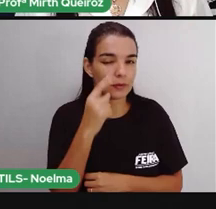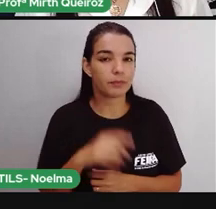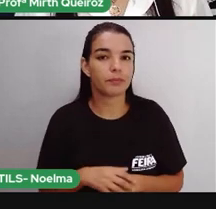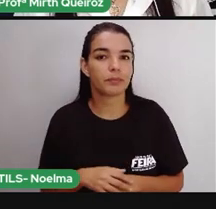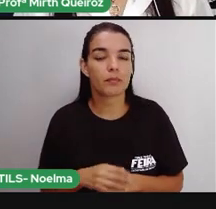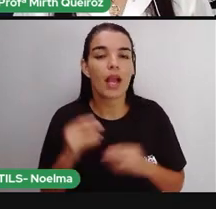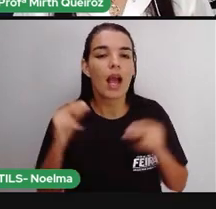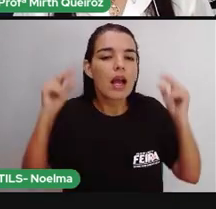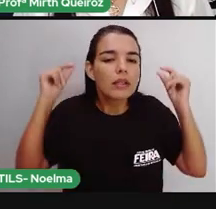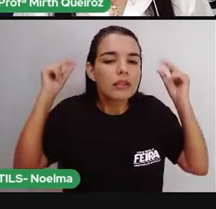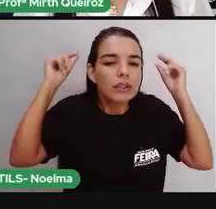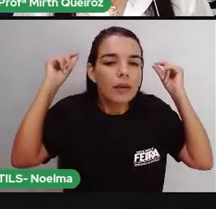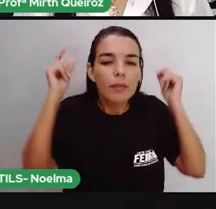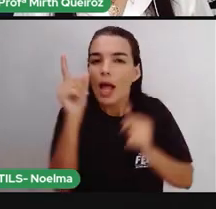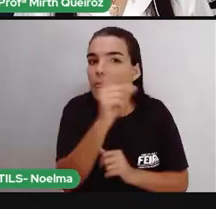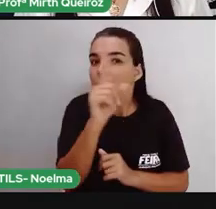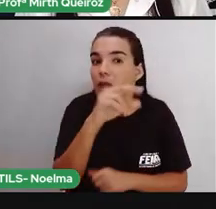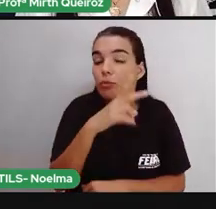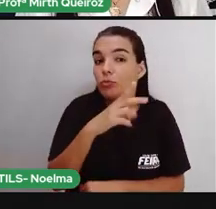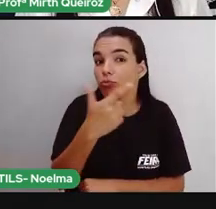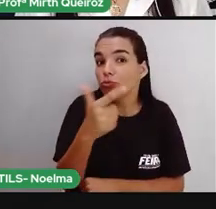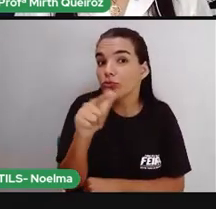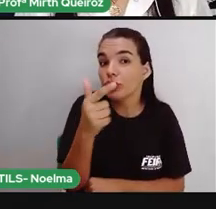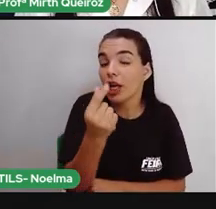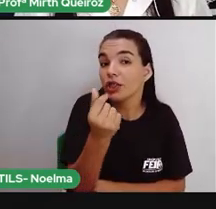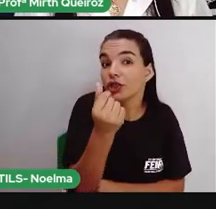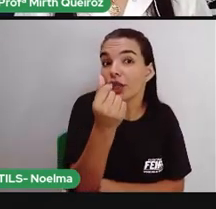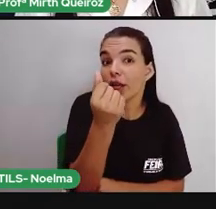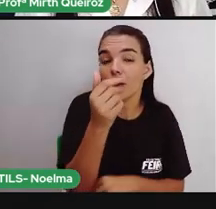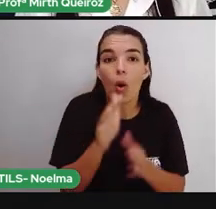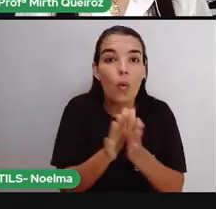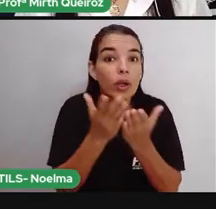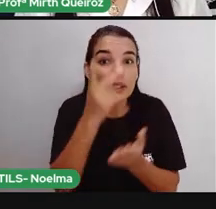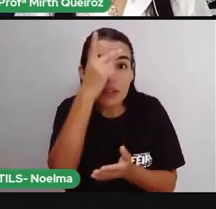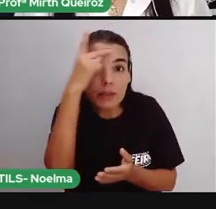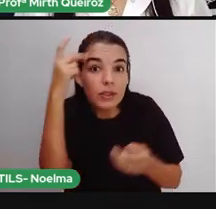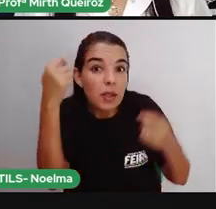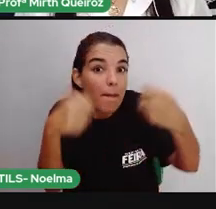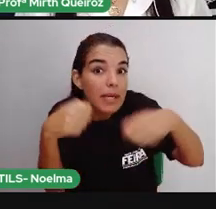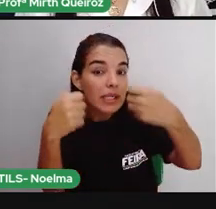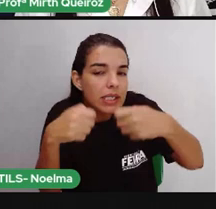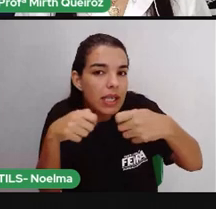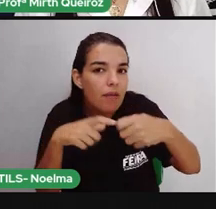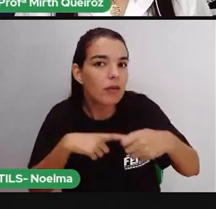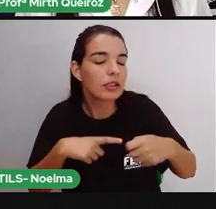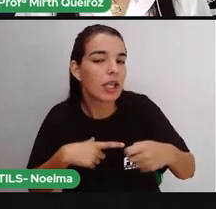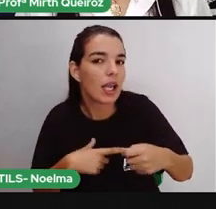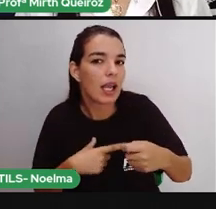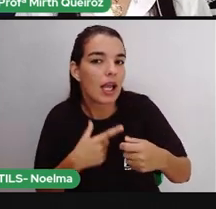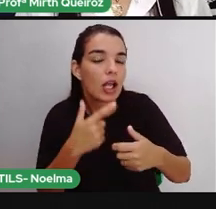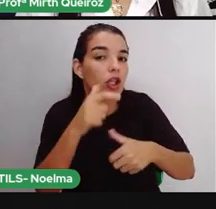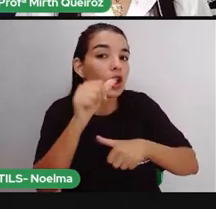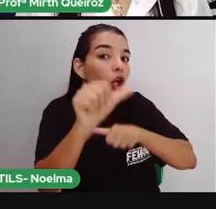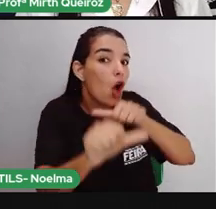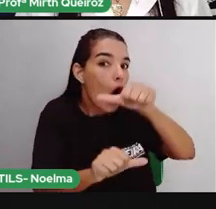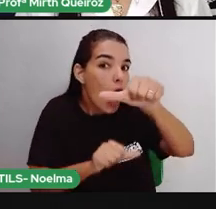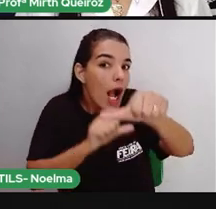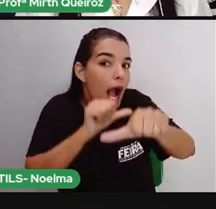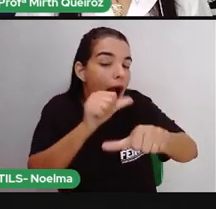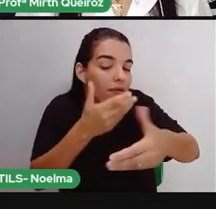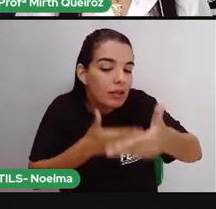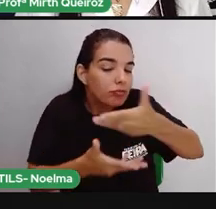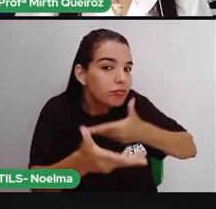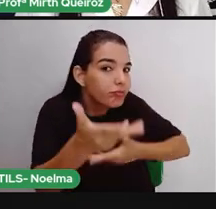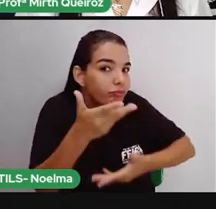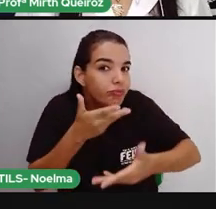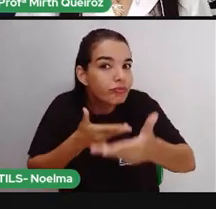Antigamente, não existia dinheiro. Quando as pessoas precisavam de alguma coisa, trocavam mercadorias